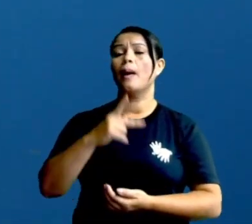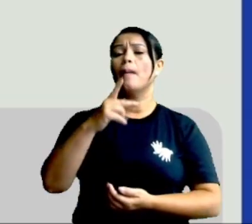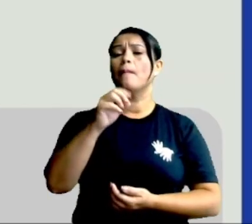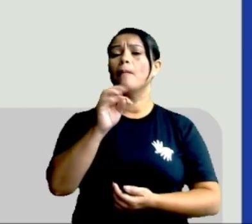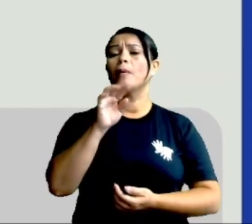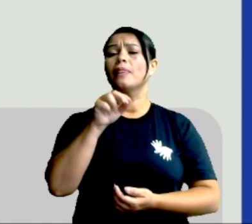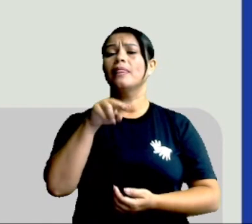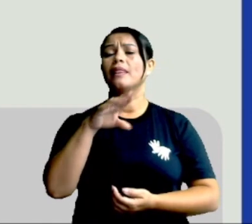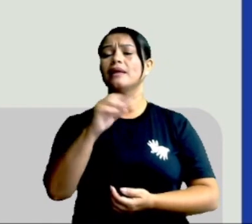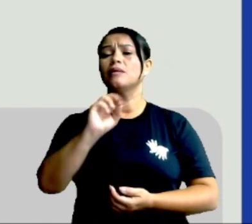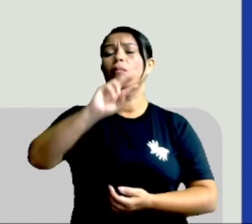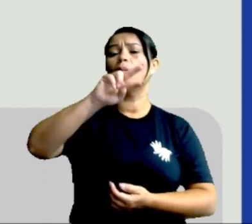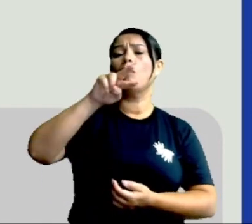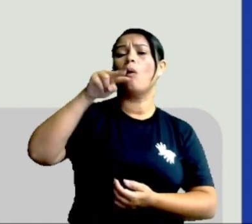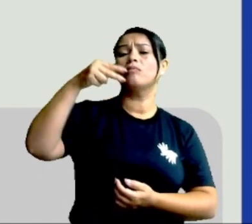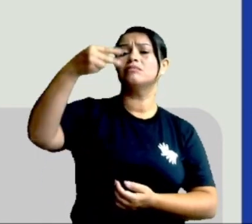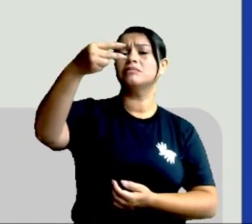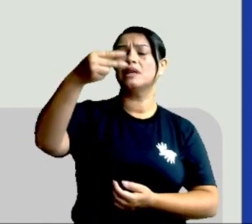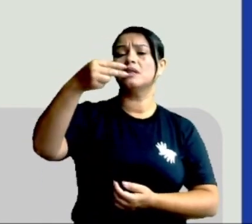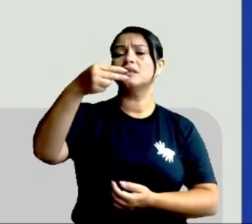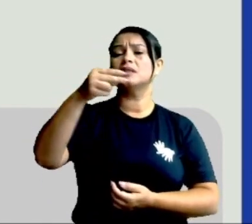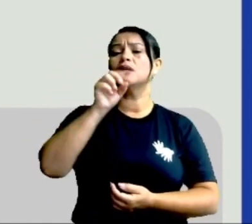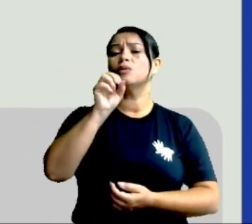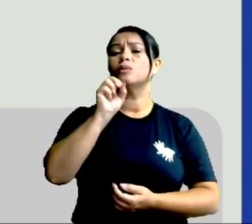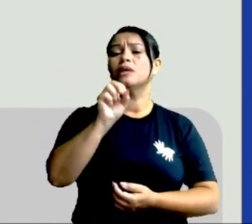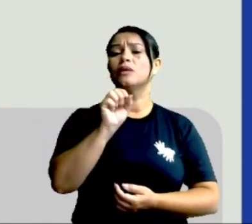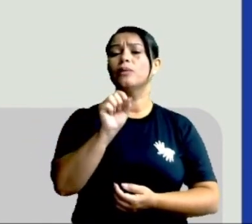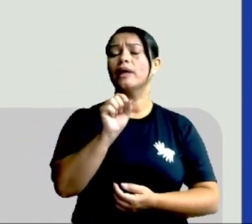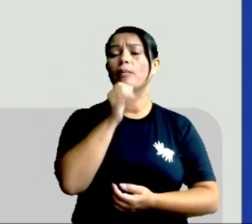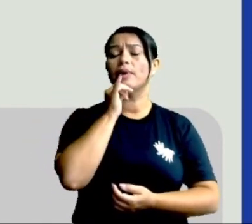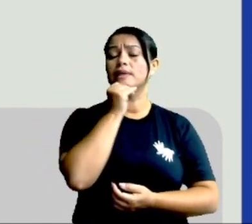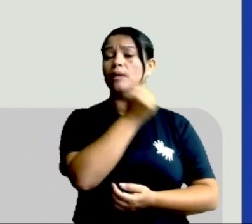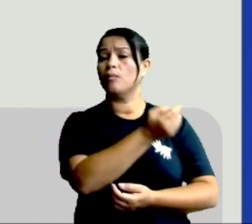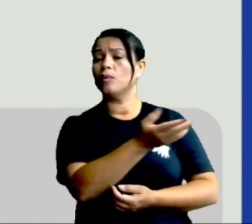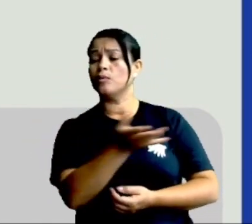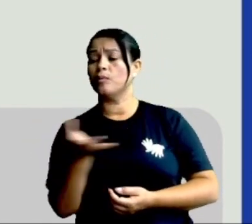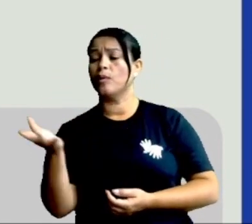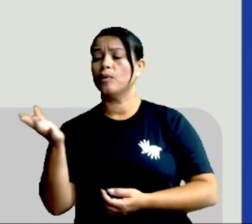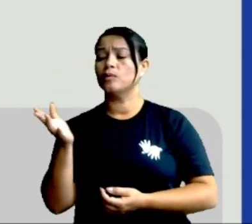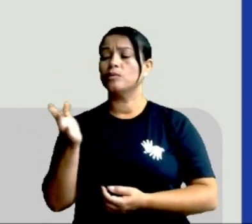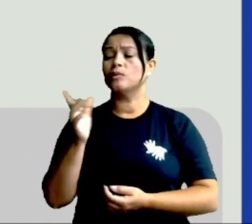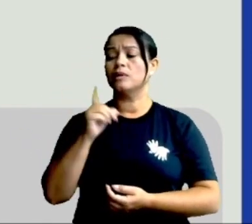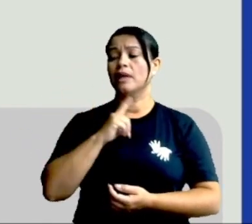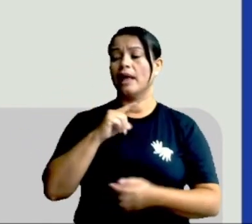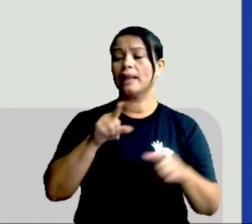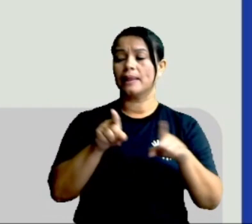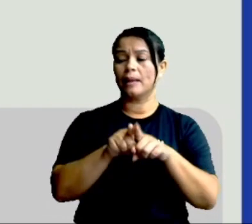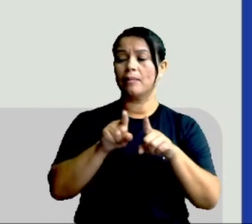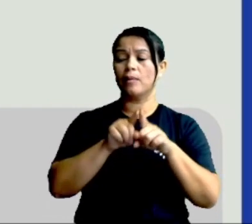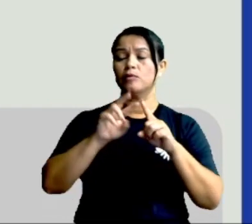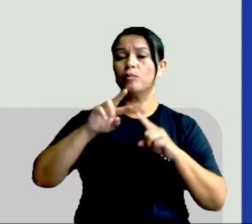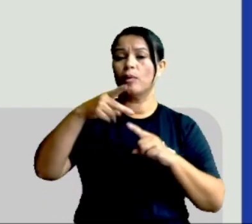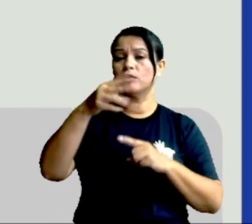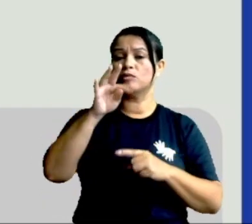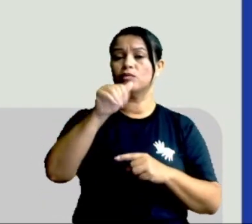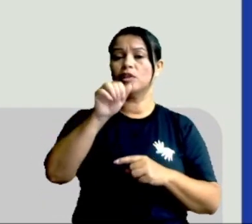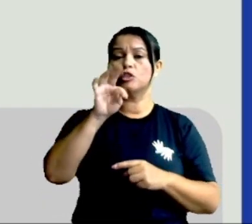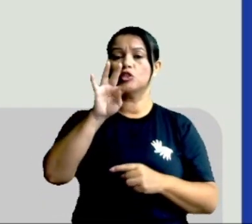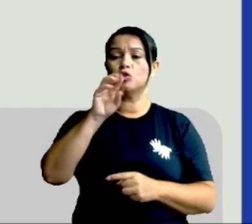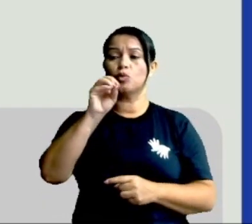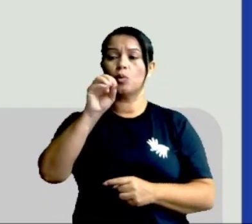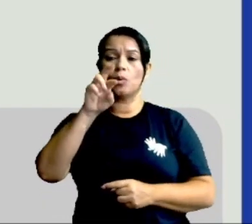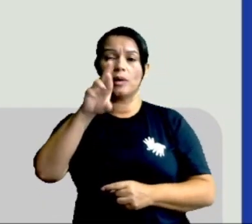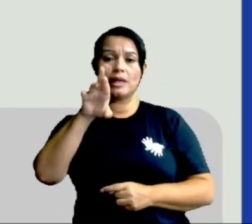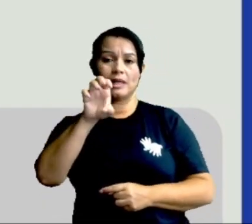Potência de um produto. O expoente do produto é o expoente dos fatores. Então, eu tenho o seguinte,